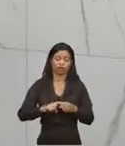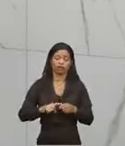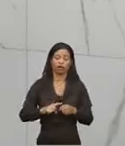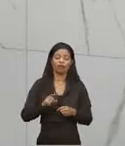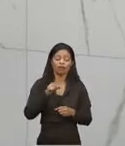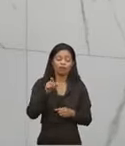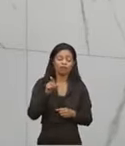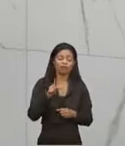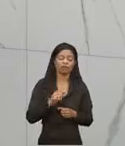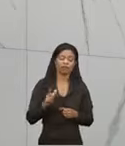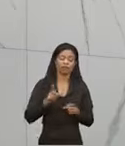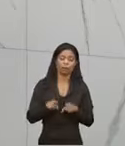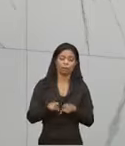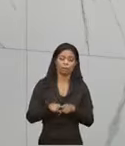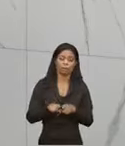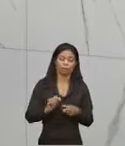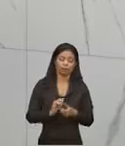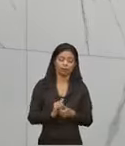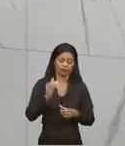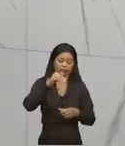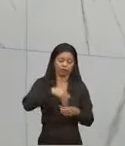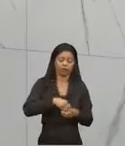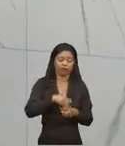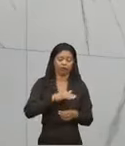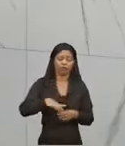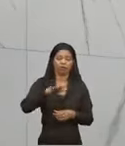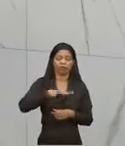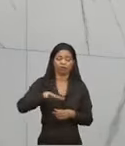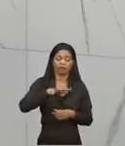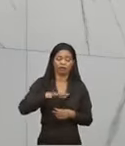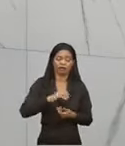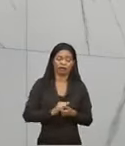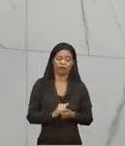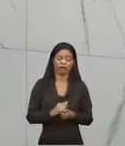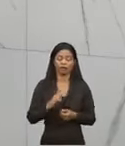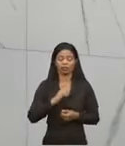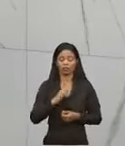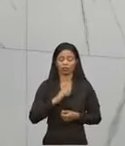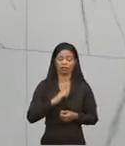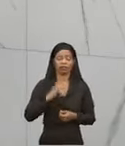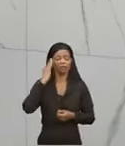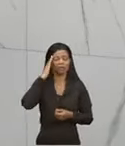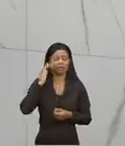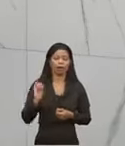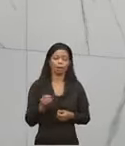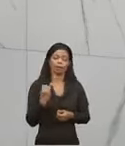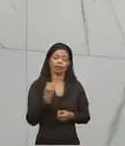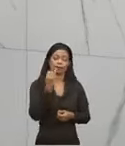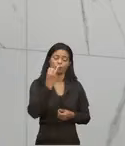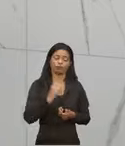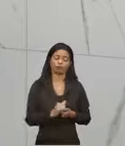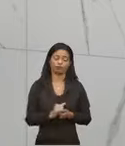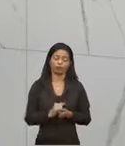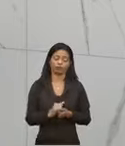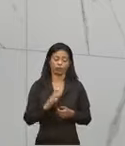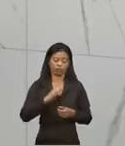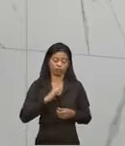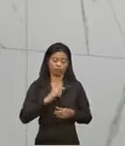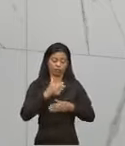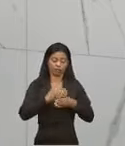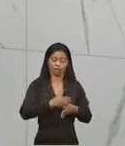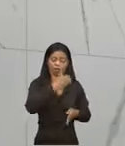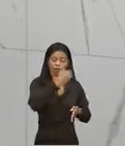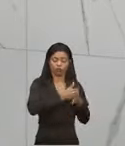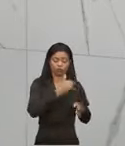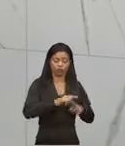nessa área do desporto, o vereador Herbinho também que é da região ali. A gente sabe da importância de estar sendo construído aquele